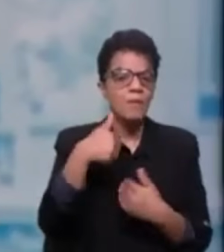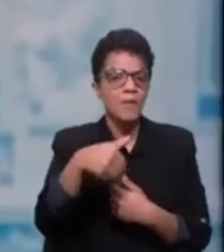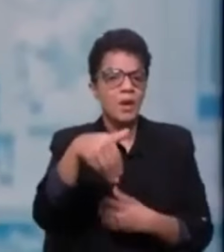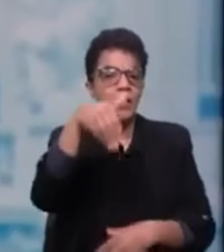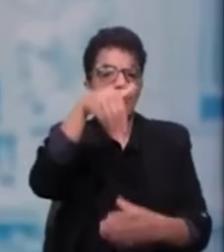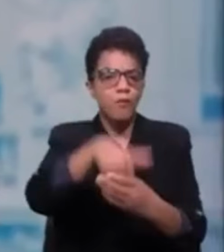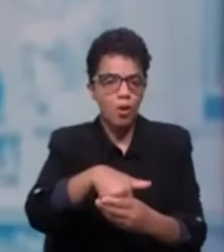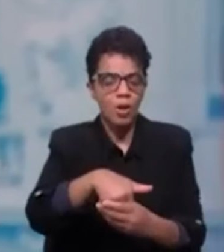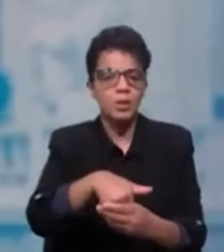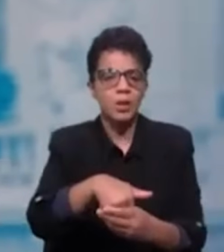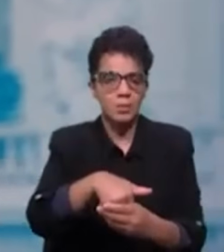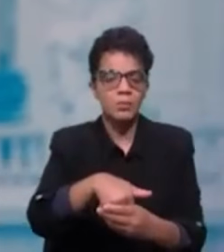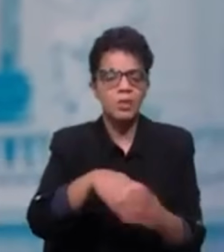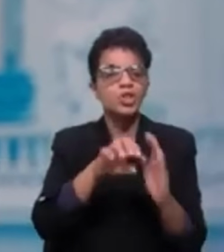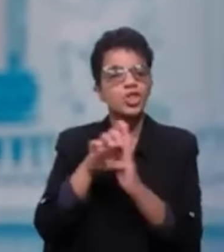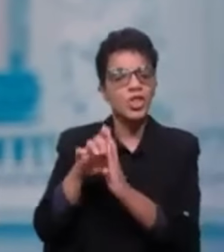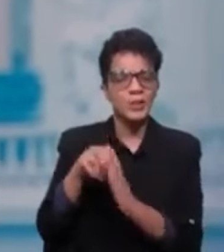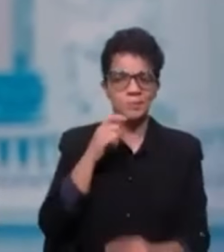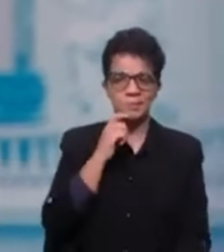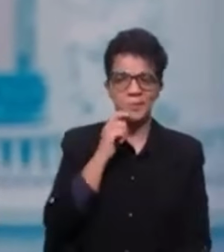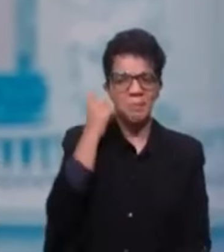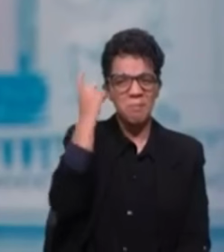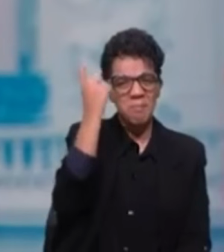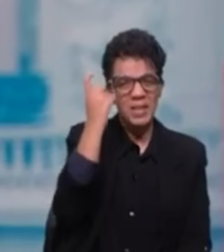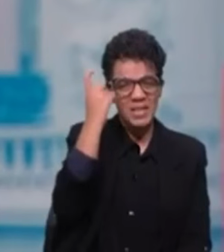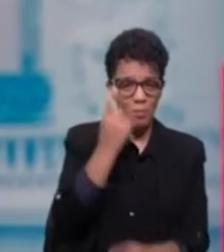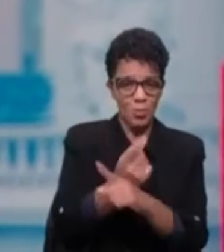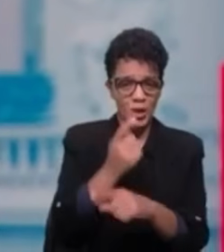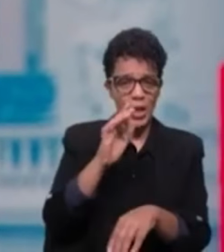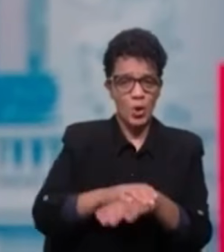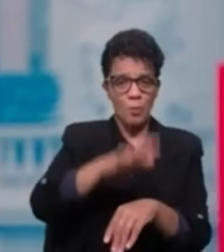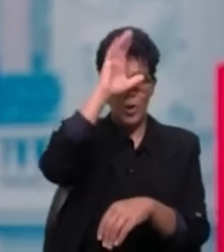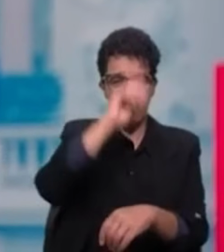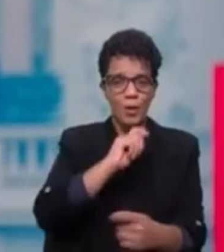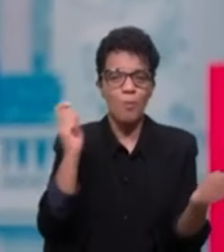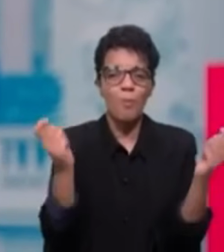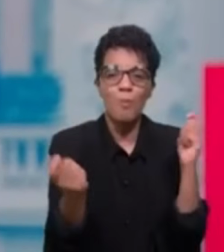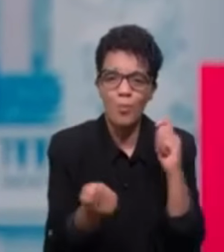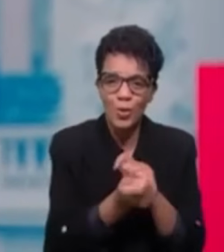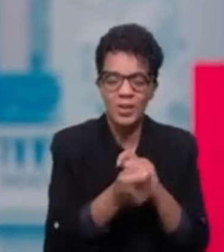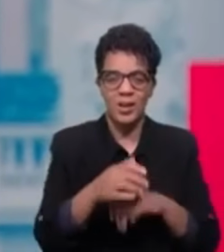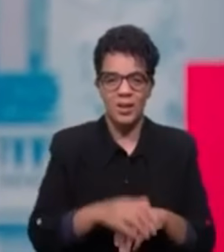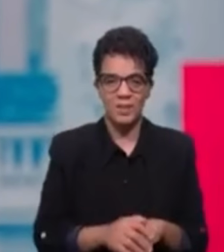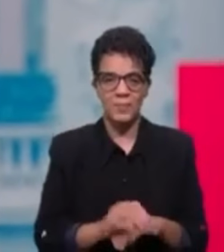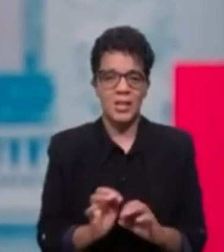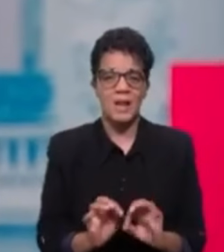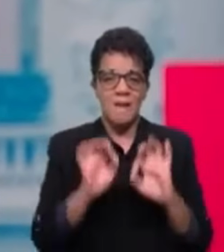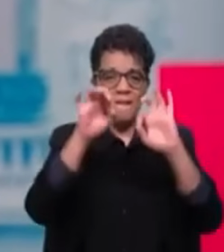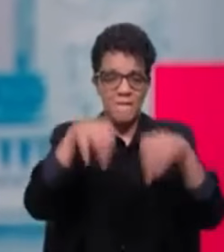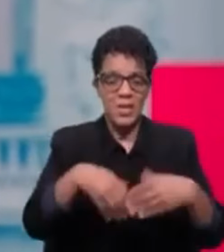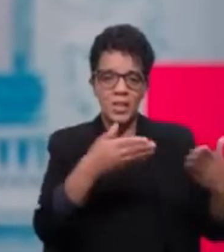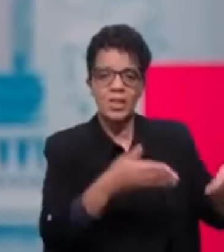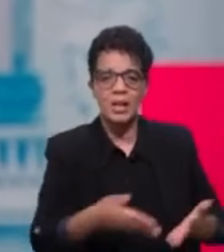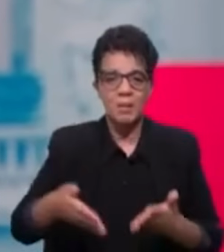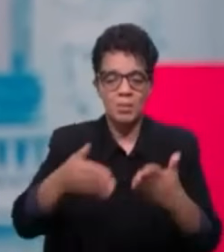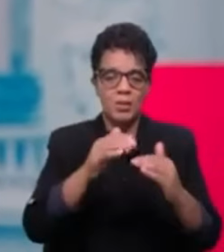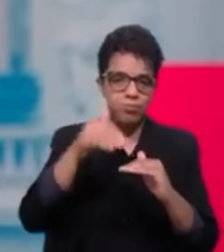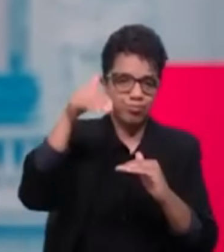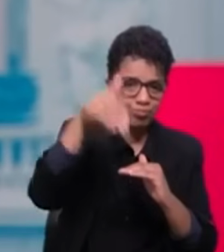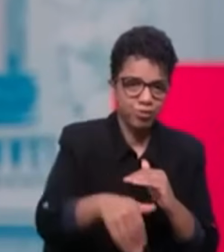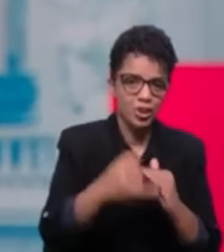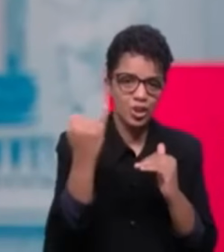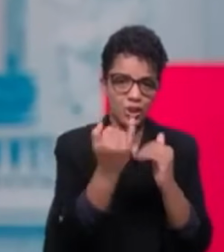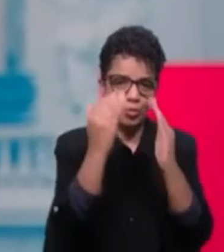votar de alguma maneira nos chega para mudar de governo para acabarmos com este caminho de degradação